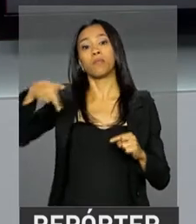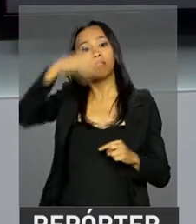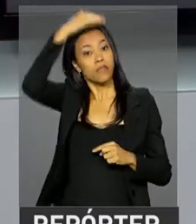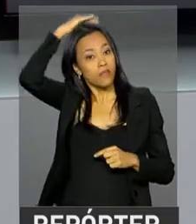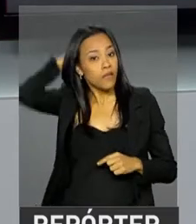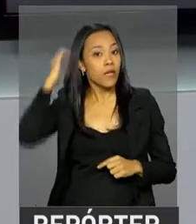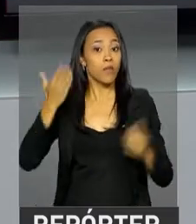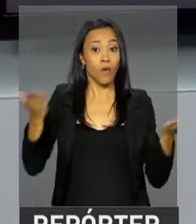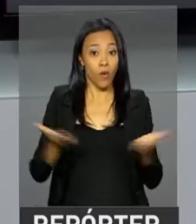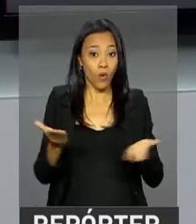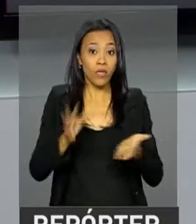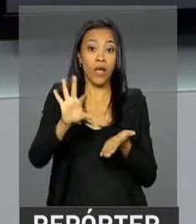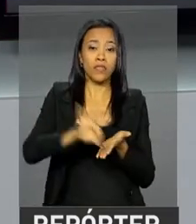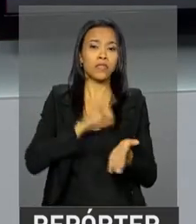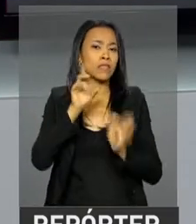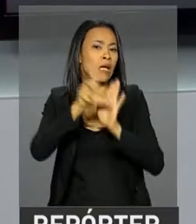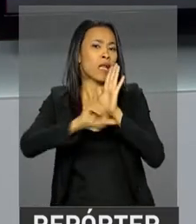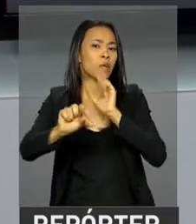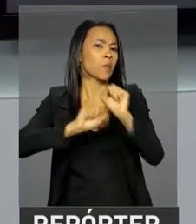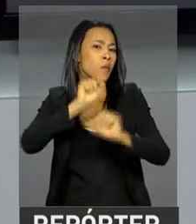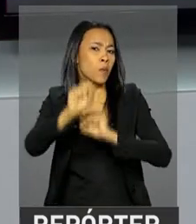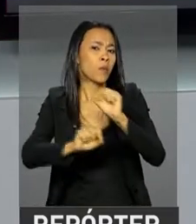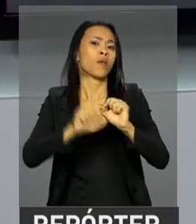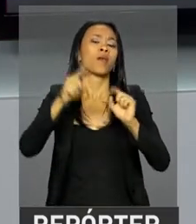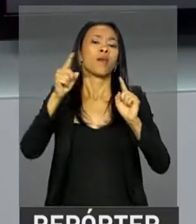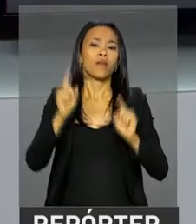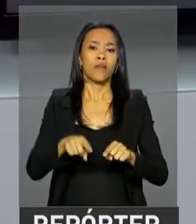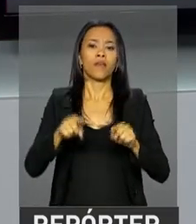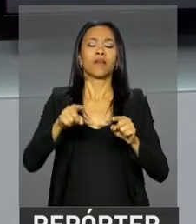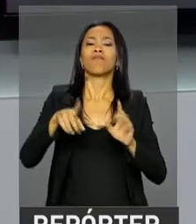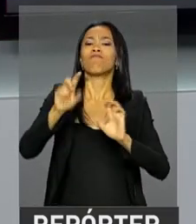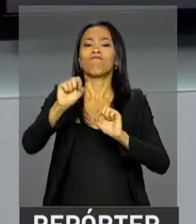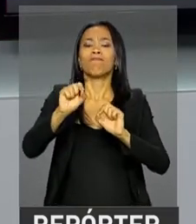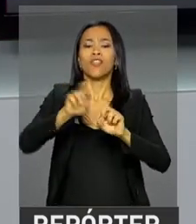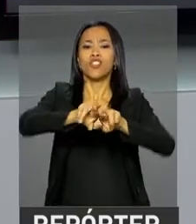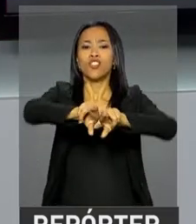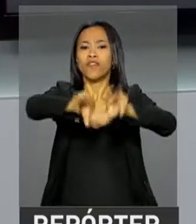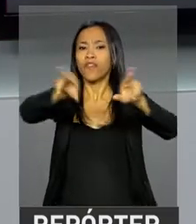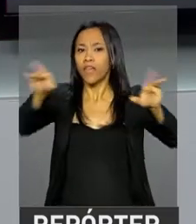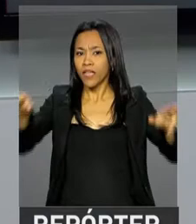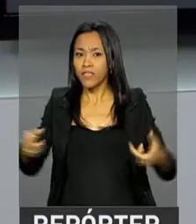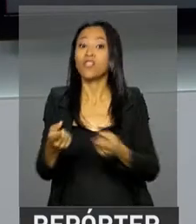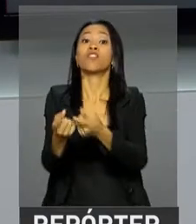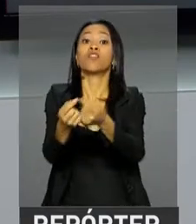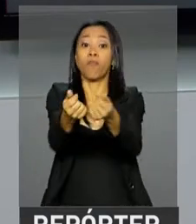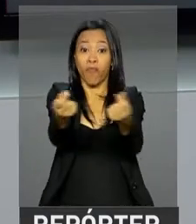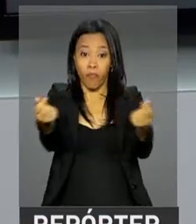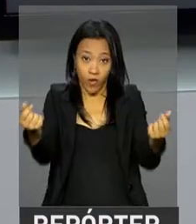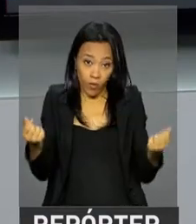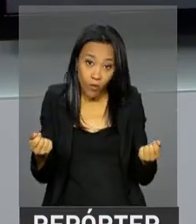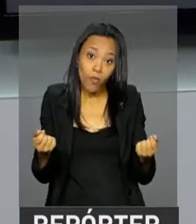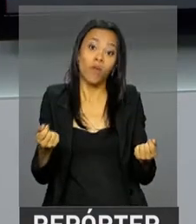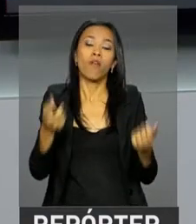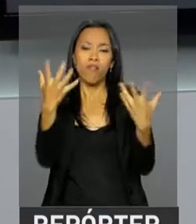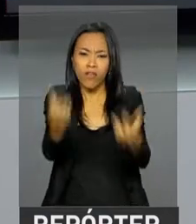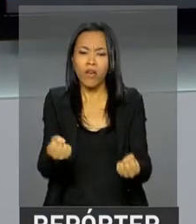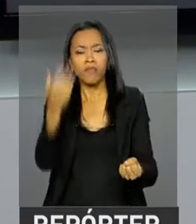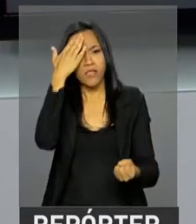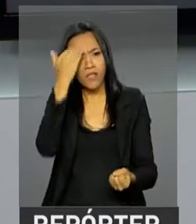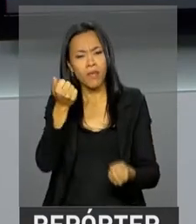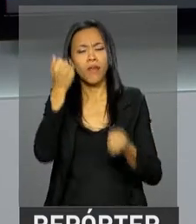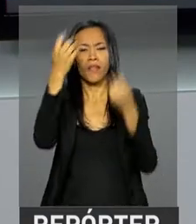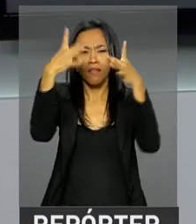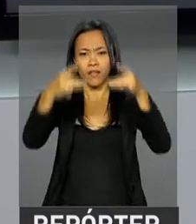Temer sanciona hoje a lei que regulamenta a diferenciação de preços. Vamos então ao Palácio do Planalto saber os detalhes ao vivo